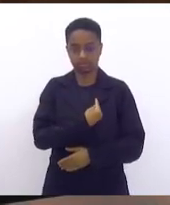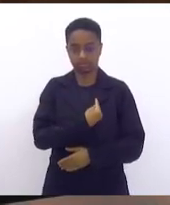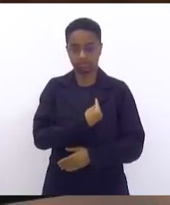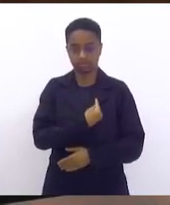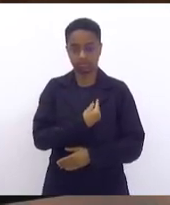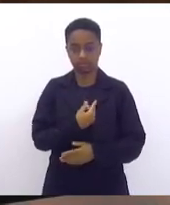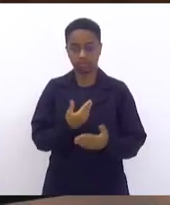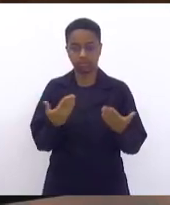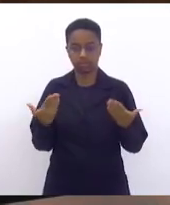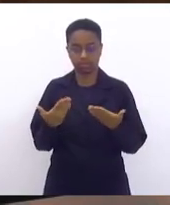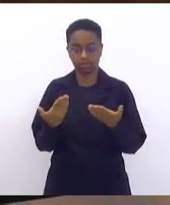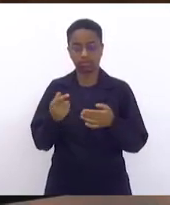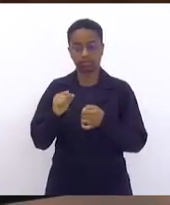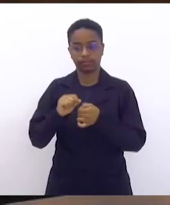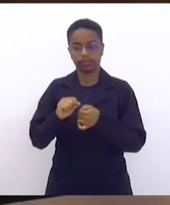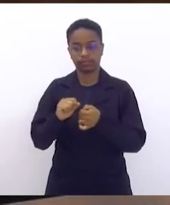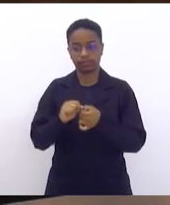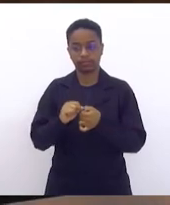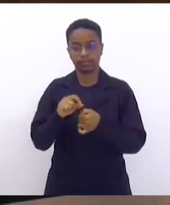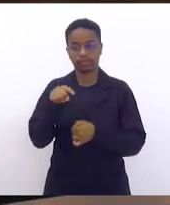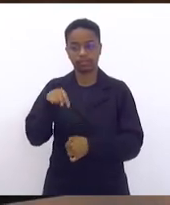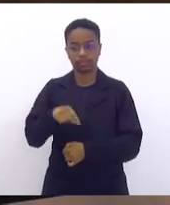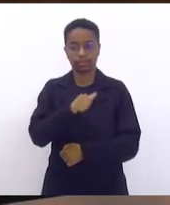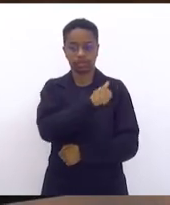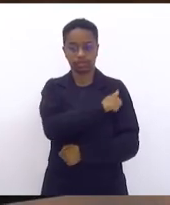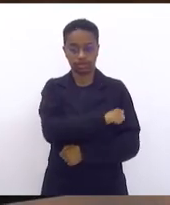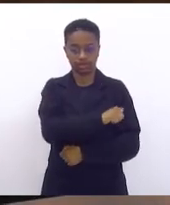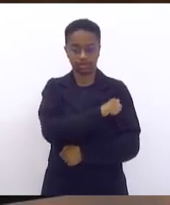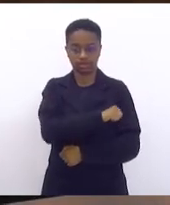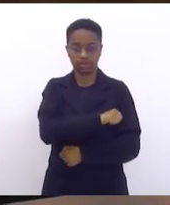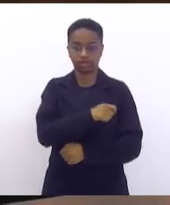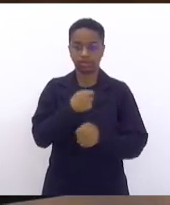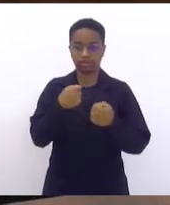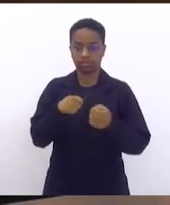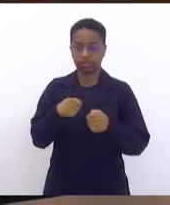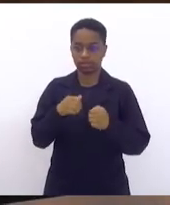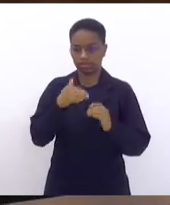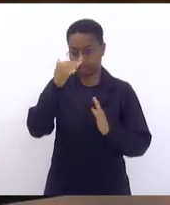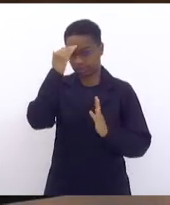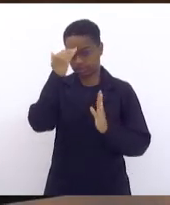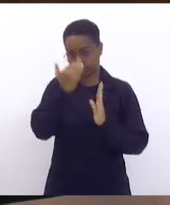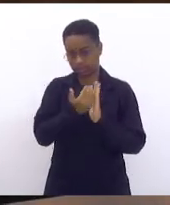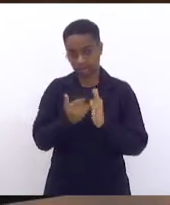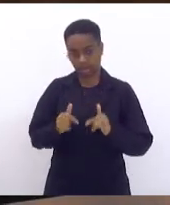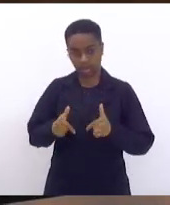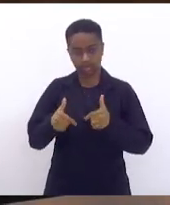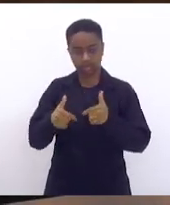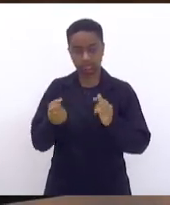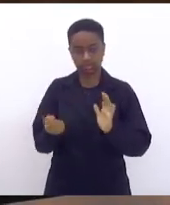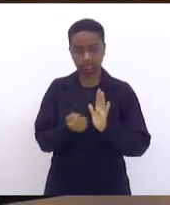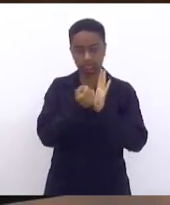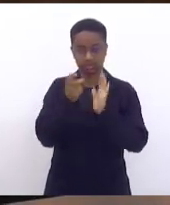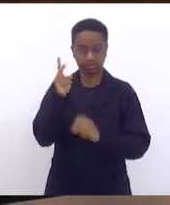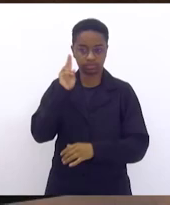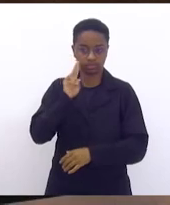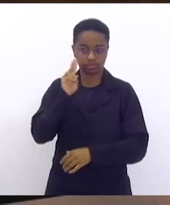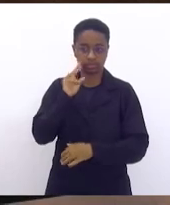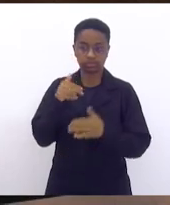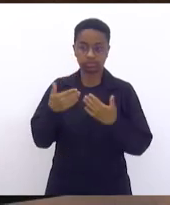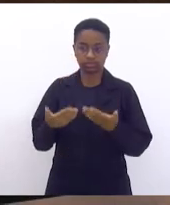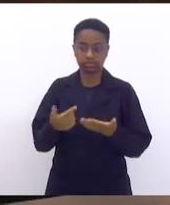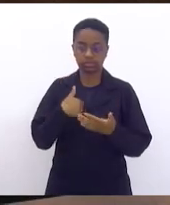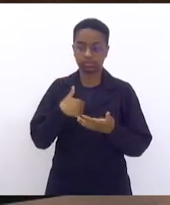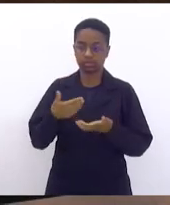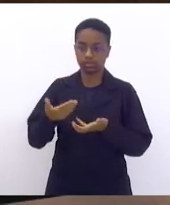com que o Rio de Janeiro cumpra uma ação histórica. Então, eu queria chamar